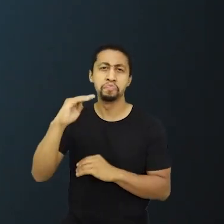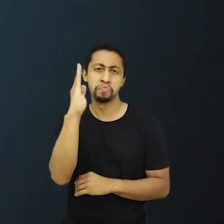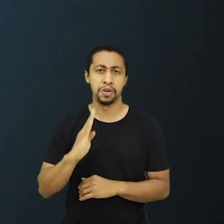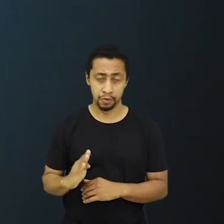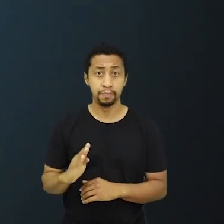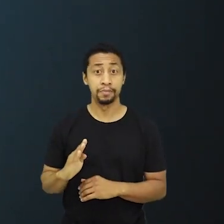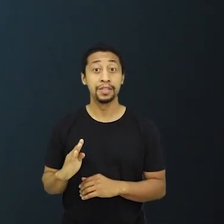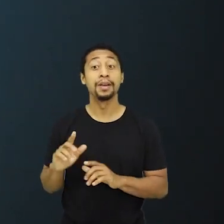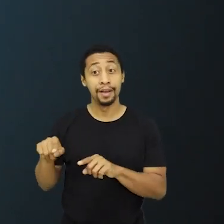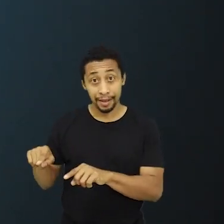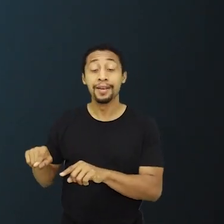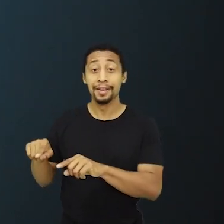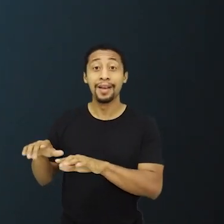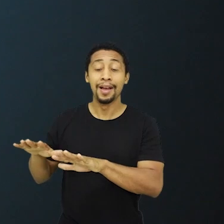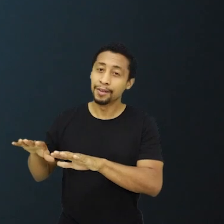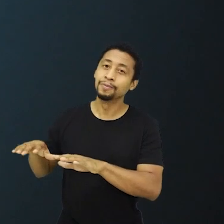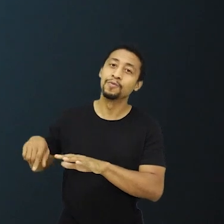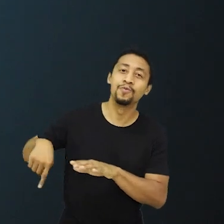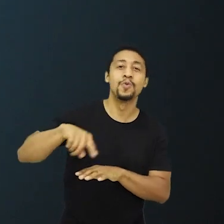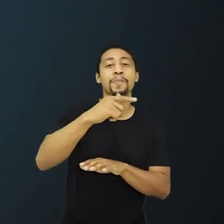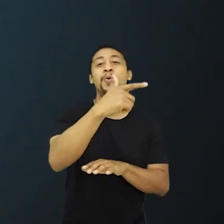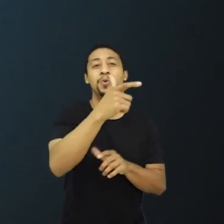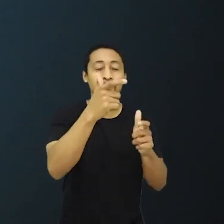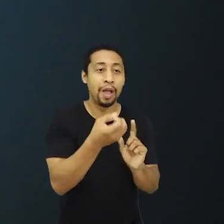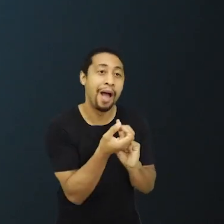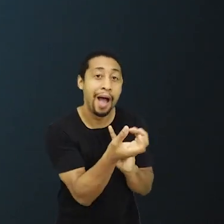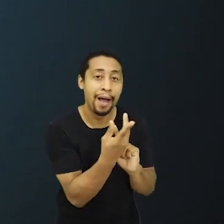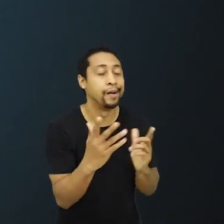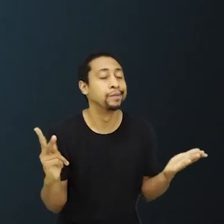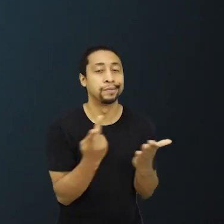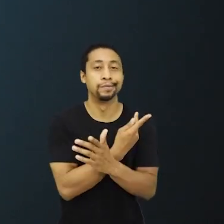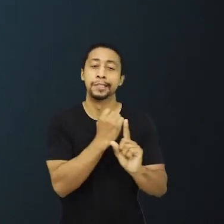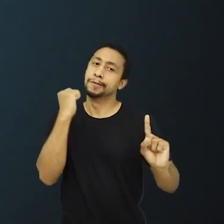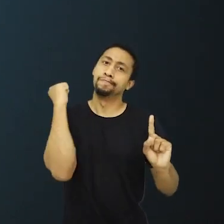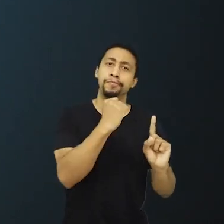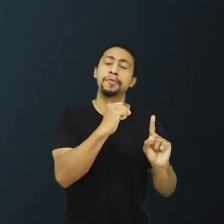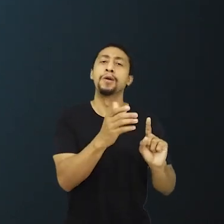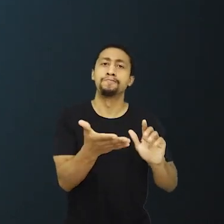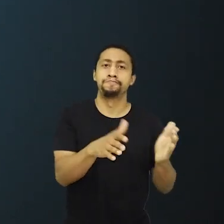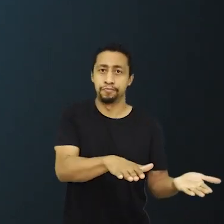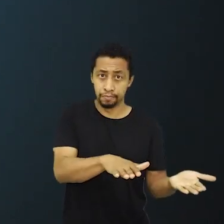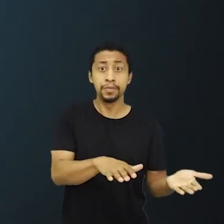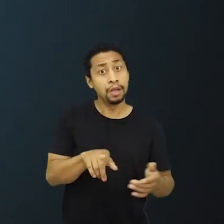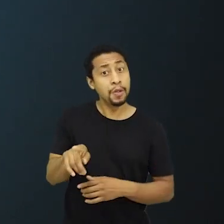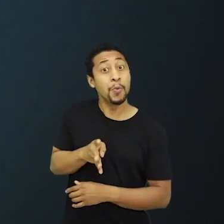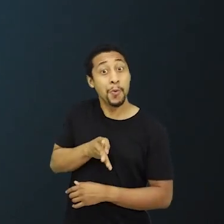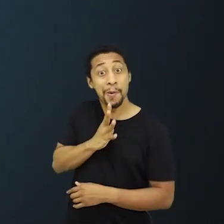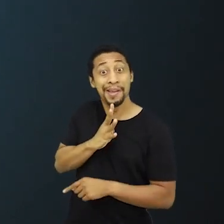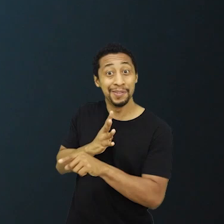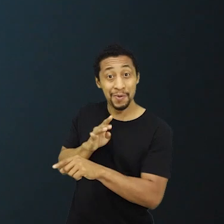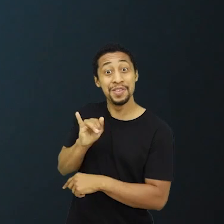Vlado saiu para ir depor e foi assassinado. Então eles tinham isso em comum, ela conhecia o Ivo, e ela